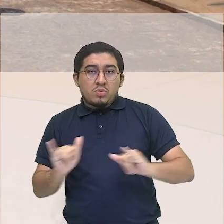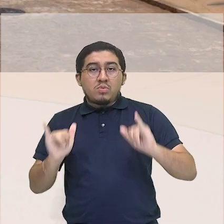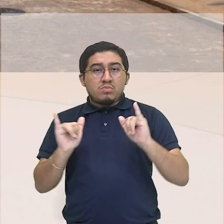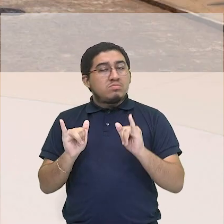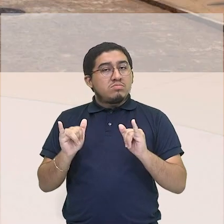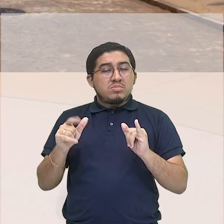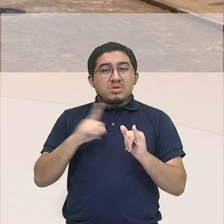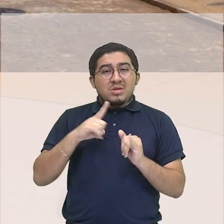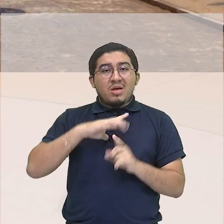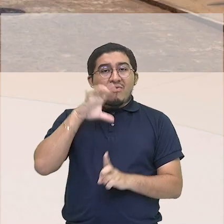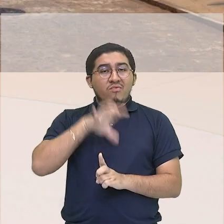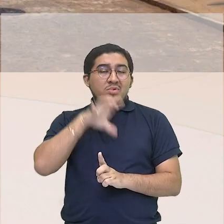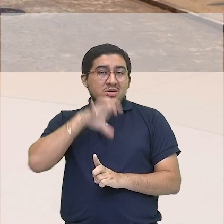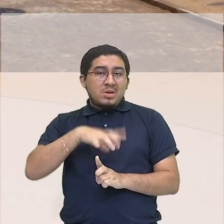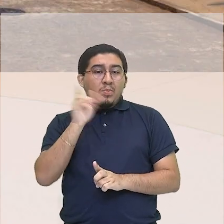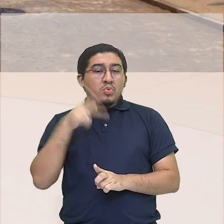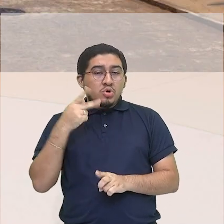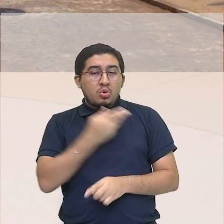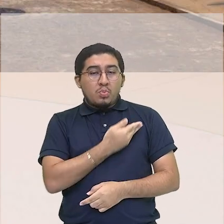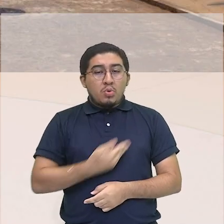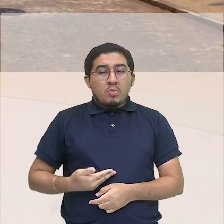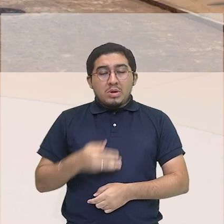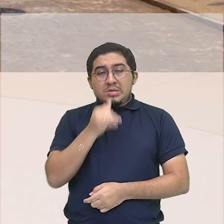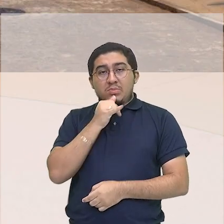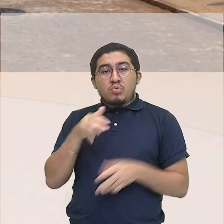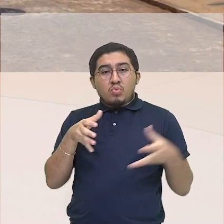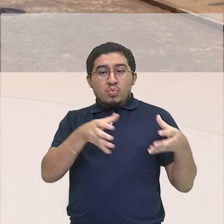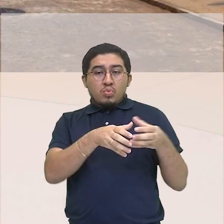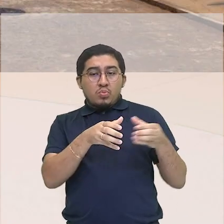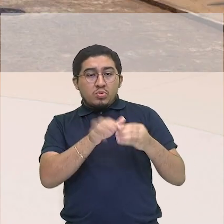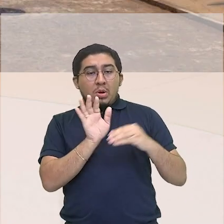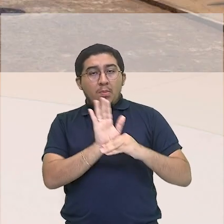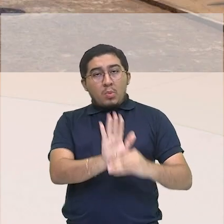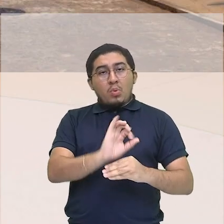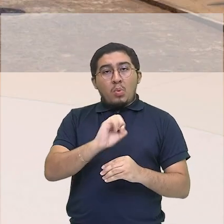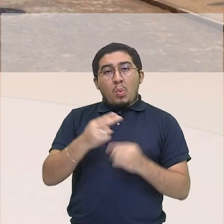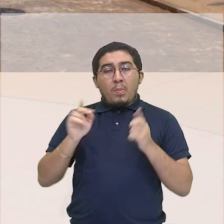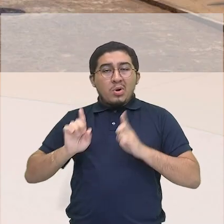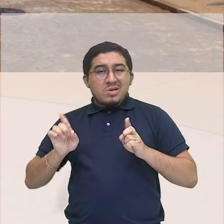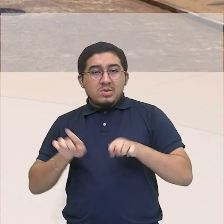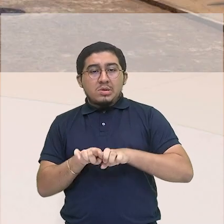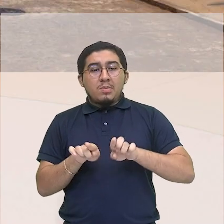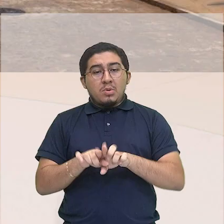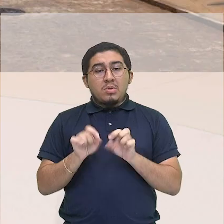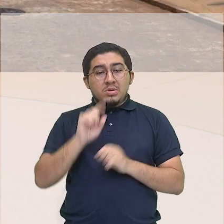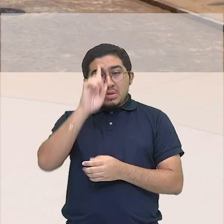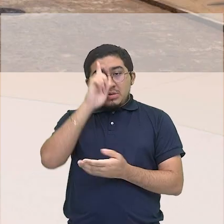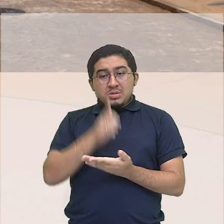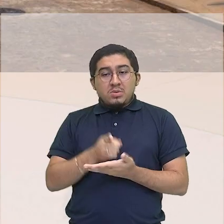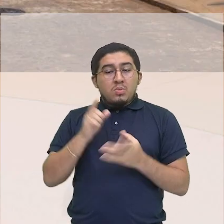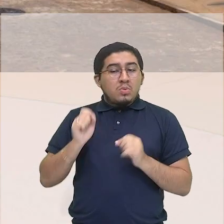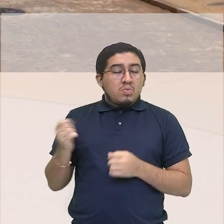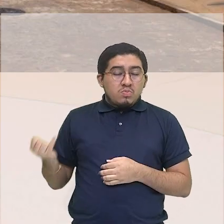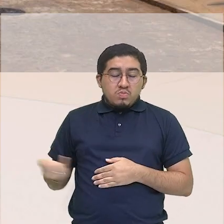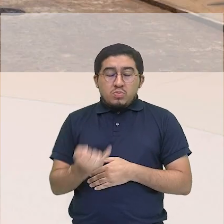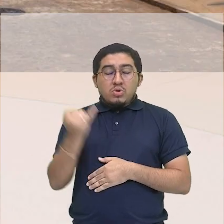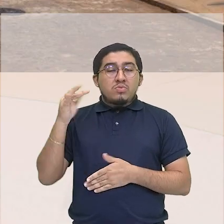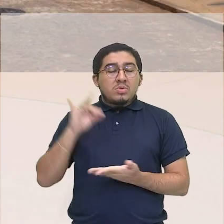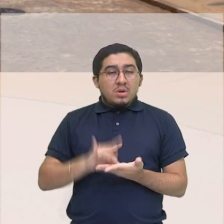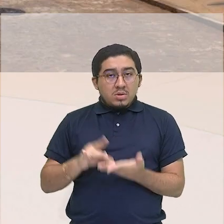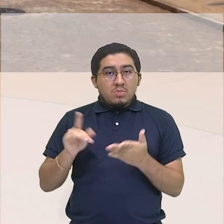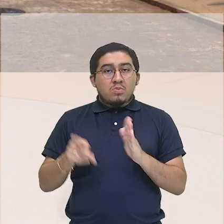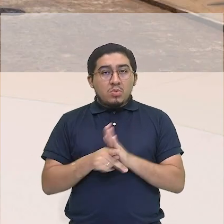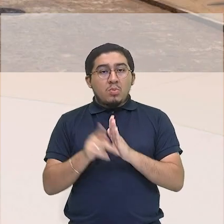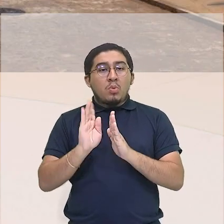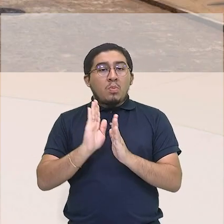por meio de lobby, mobilização e até mesmo protestos, mas a decisão, gente, é o ponto culminante do